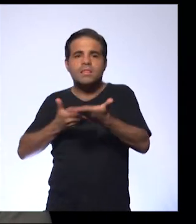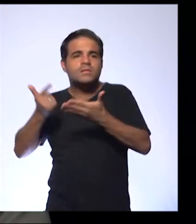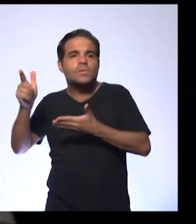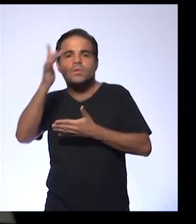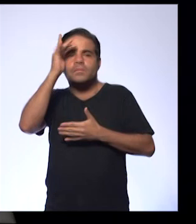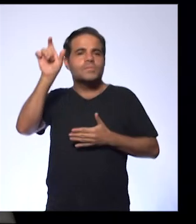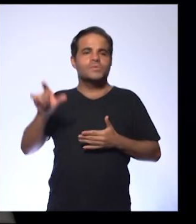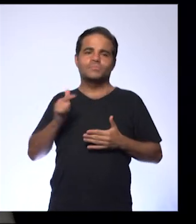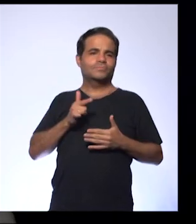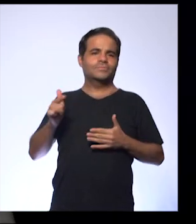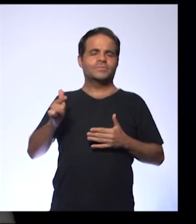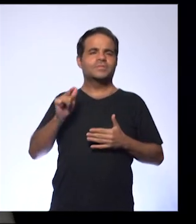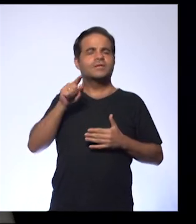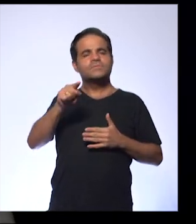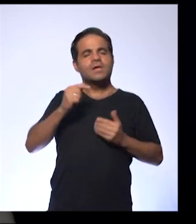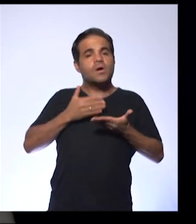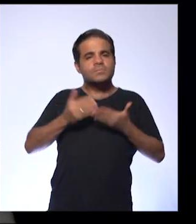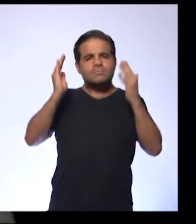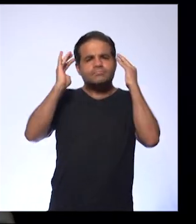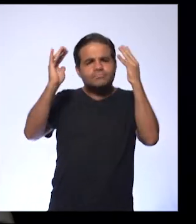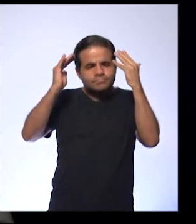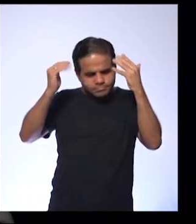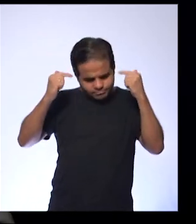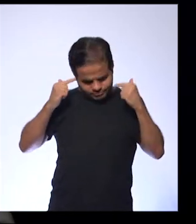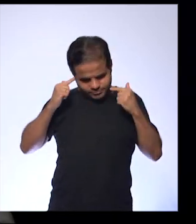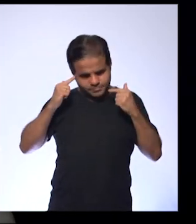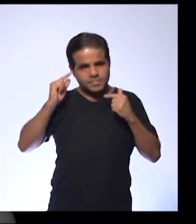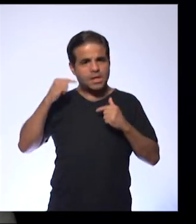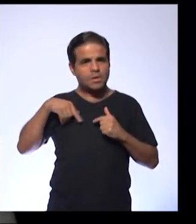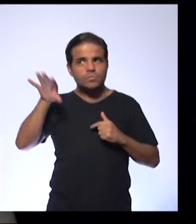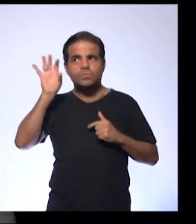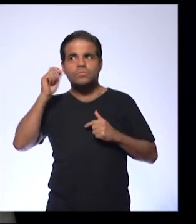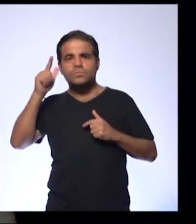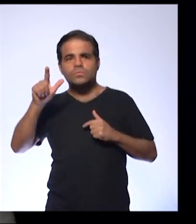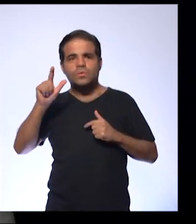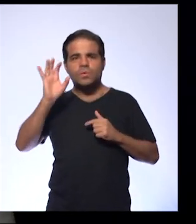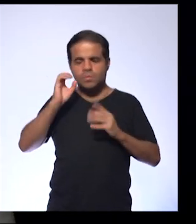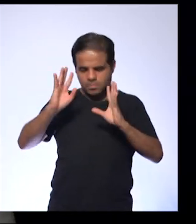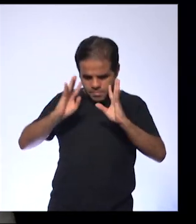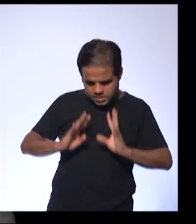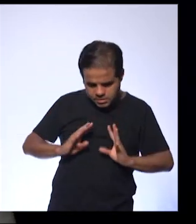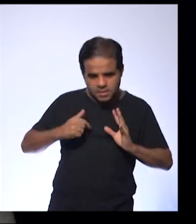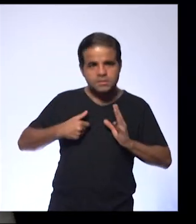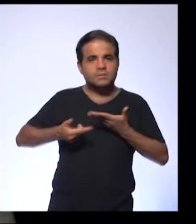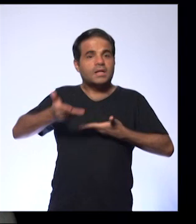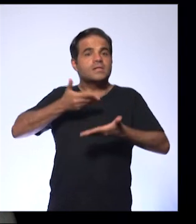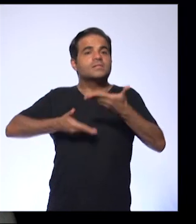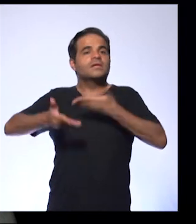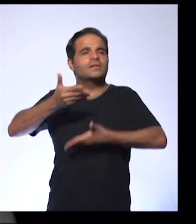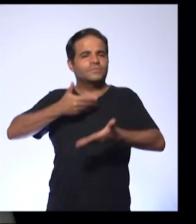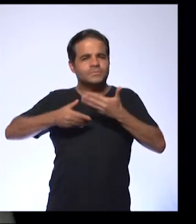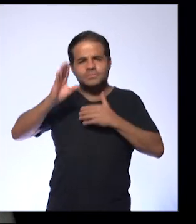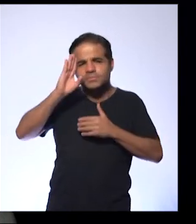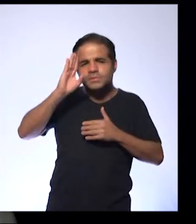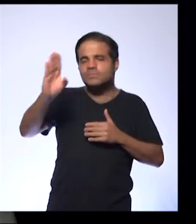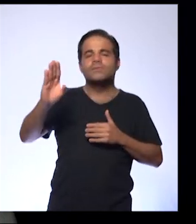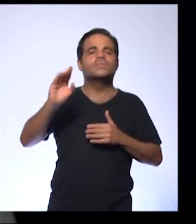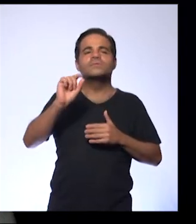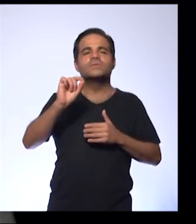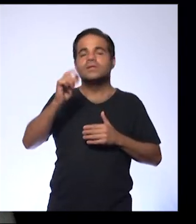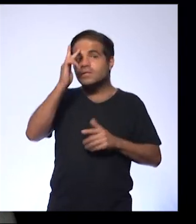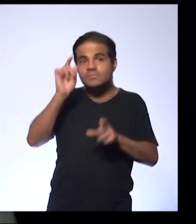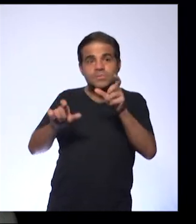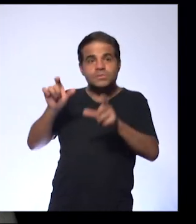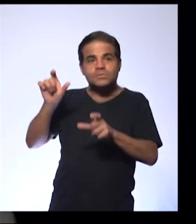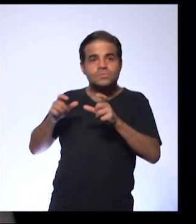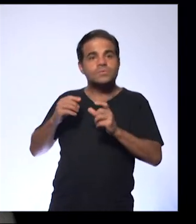a outra pessoa. Você começar a refletir se você está escutando ou se escutando nas interações, principalmente das pessoas